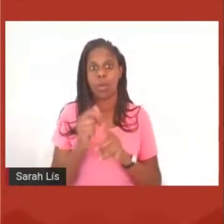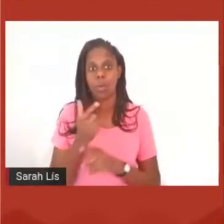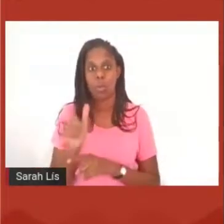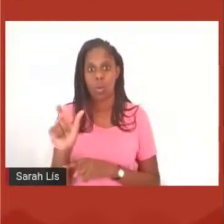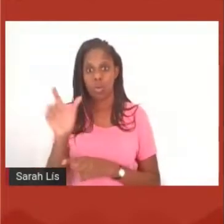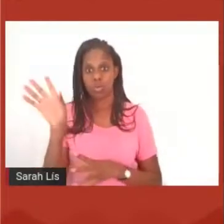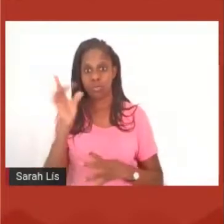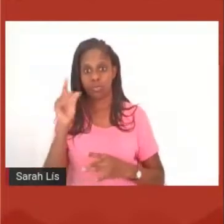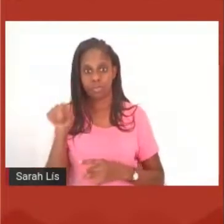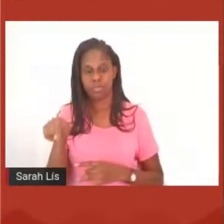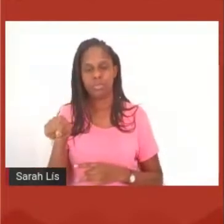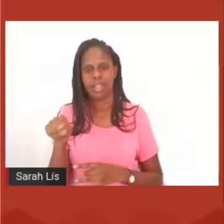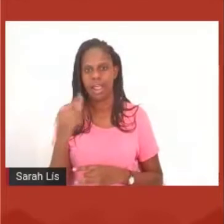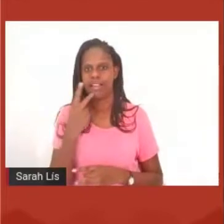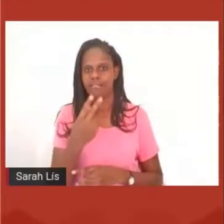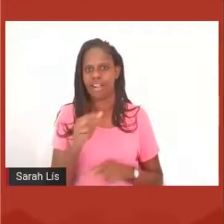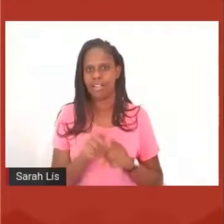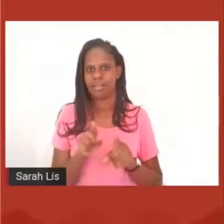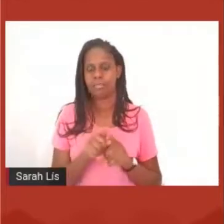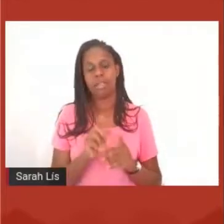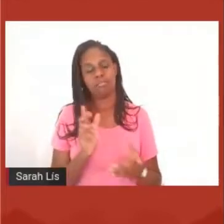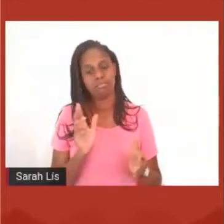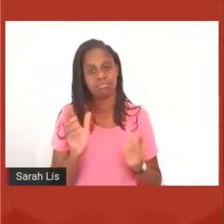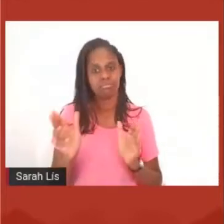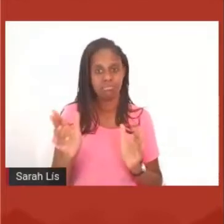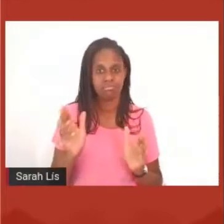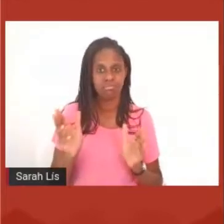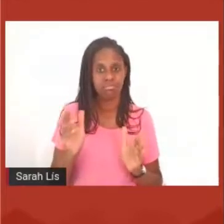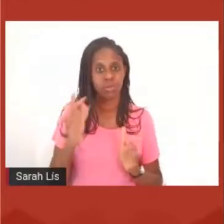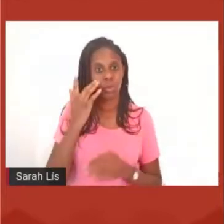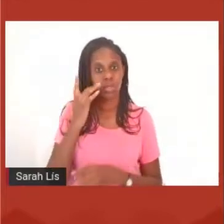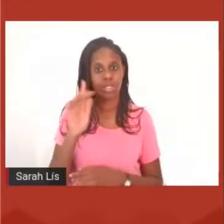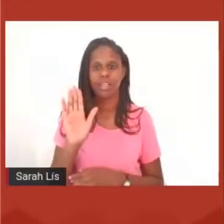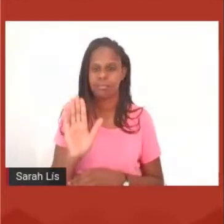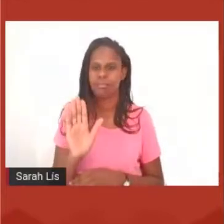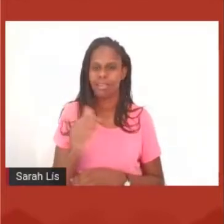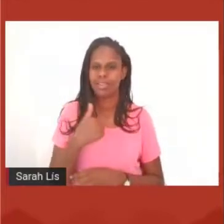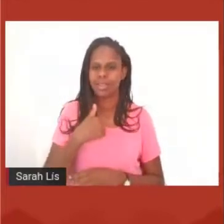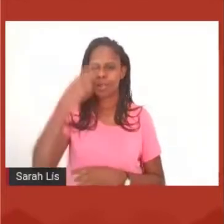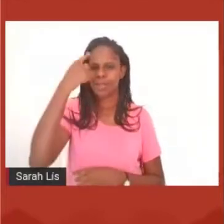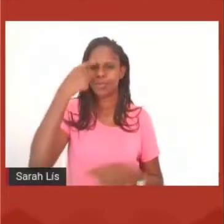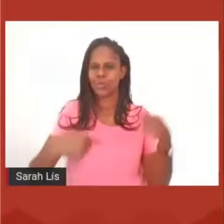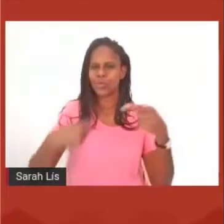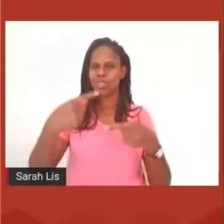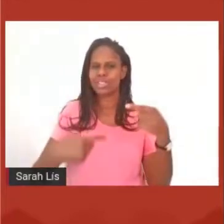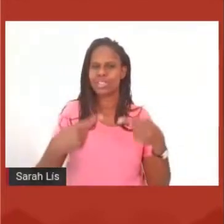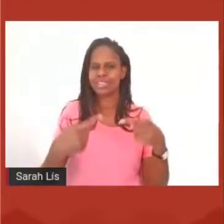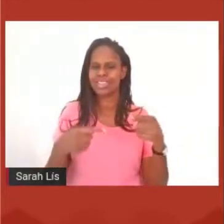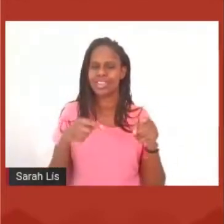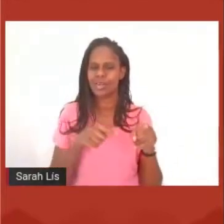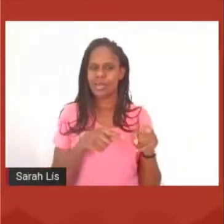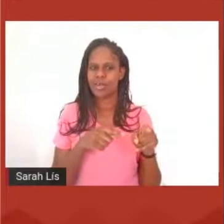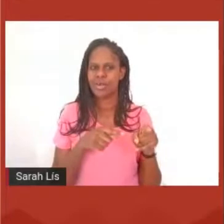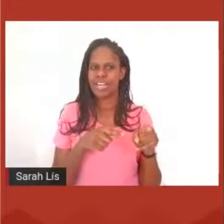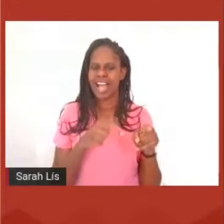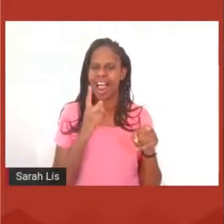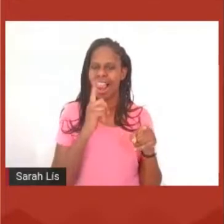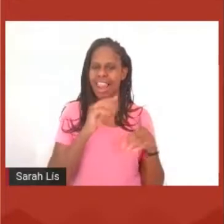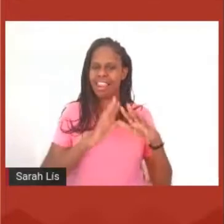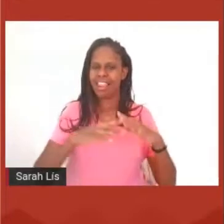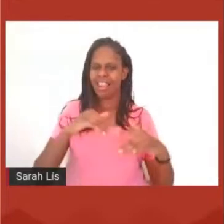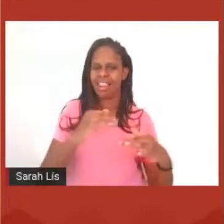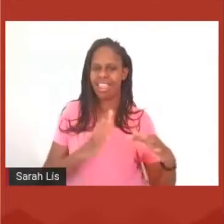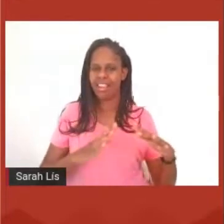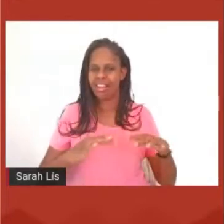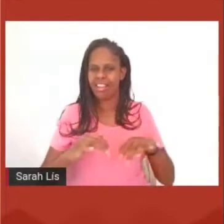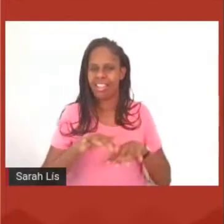que, não sei se eu estou sendo redundante, mas assim, acho que a discussão é desse líquido que a gente